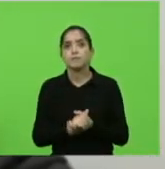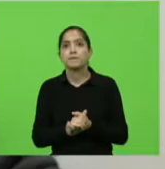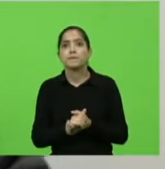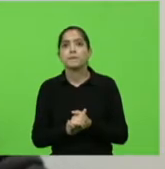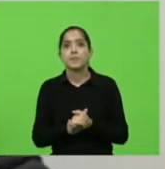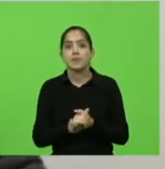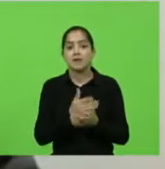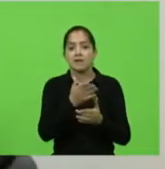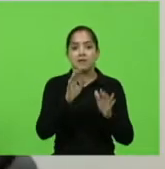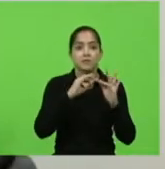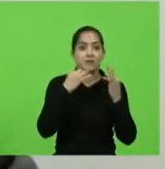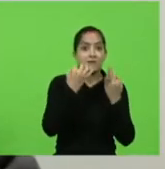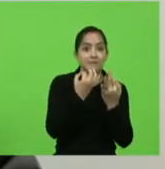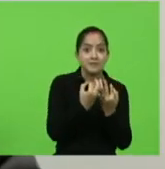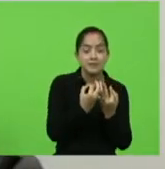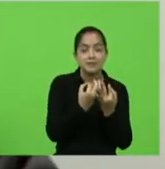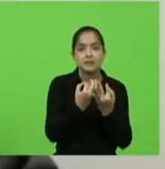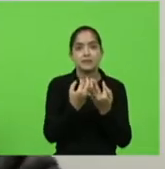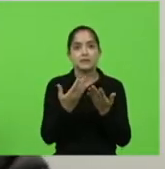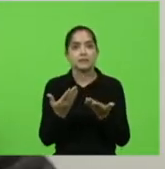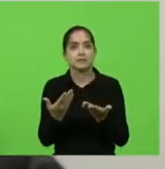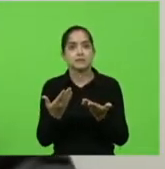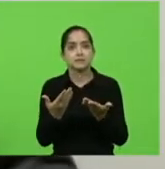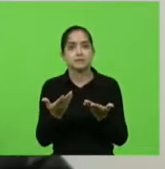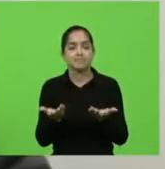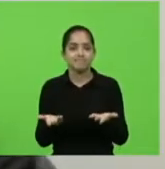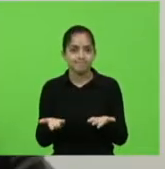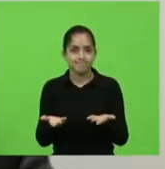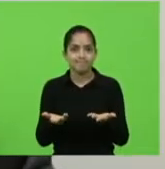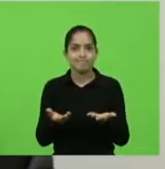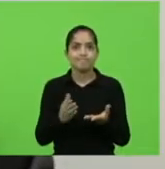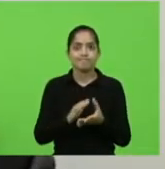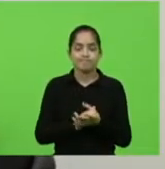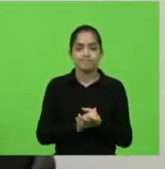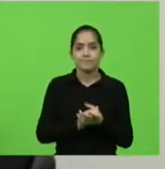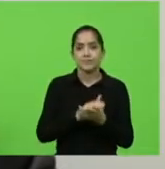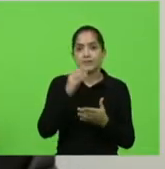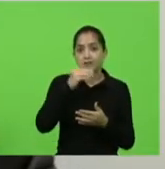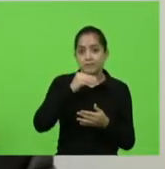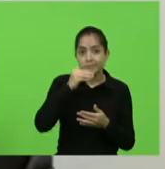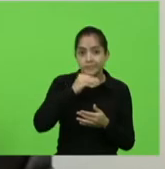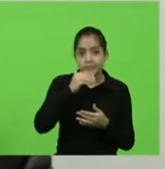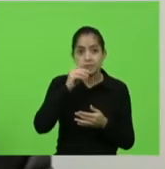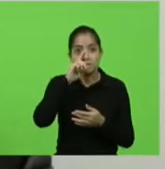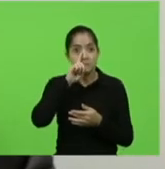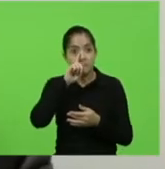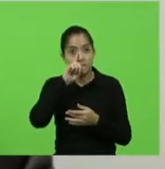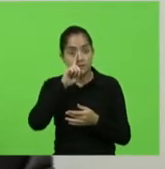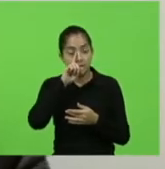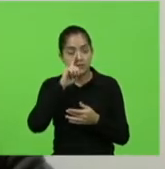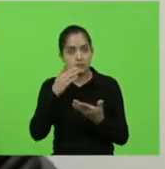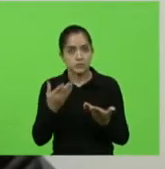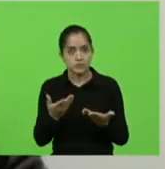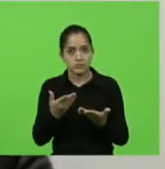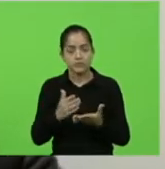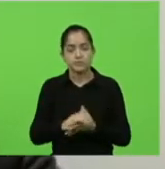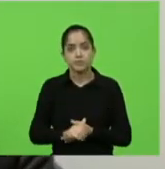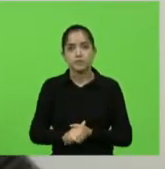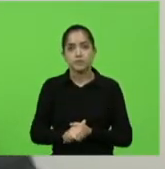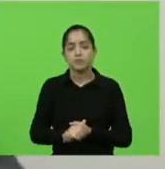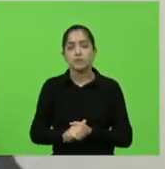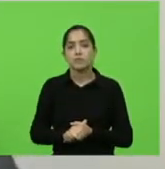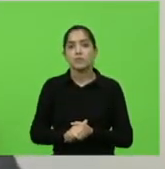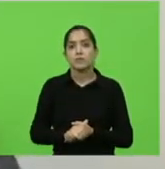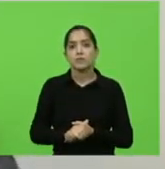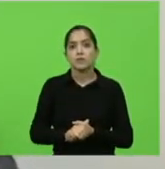colocar famílias inteiras em situação completa de risco. E nesse sentido, então,